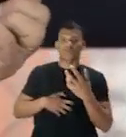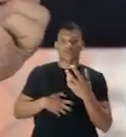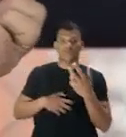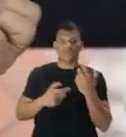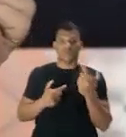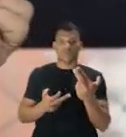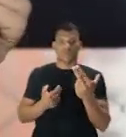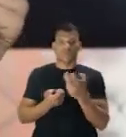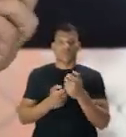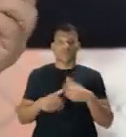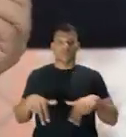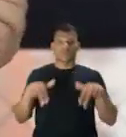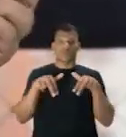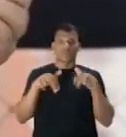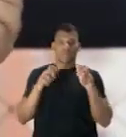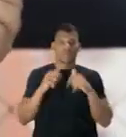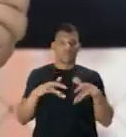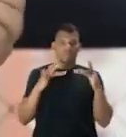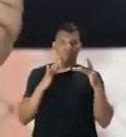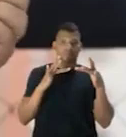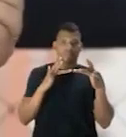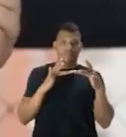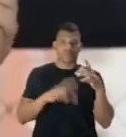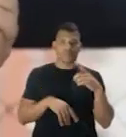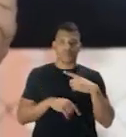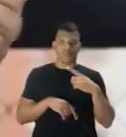como quem toca companheira,